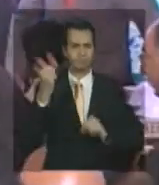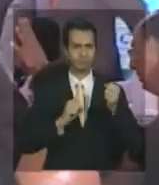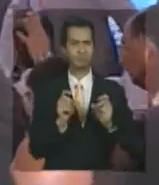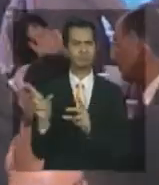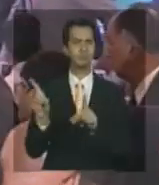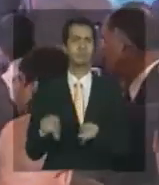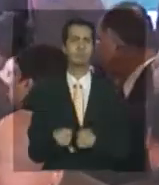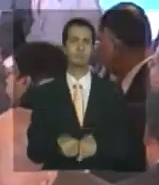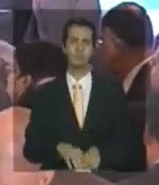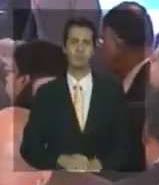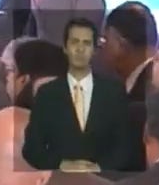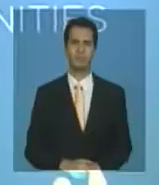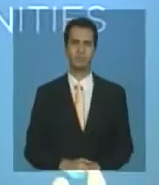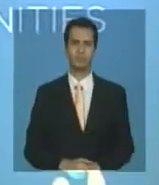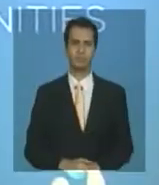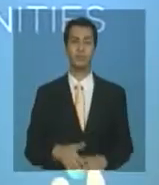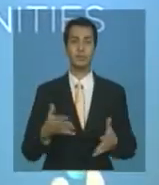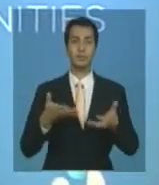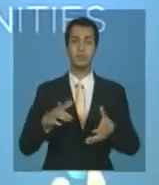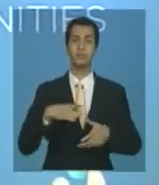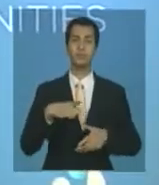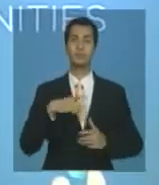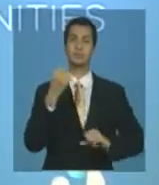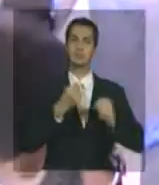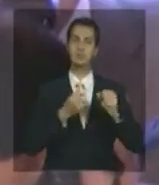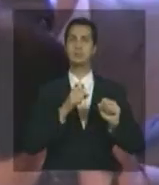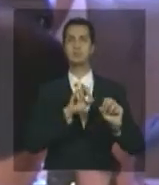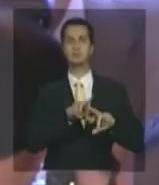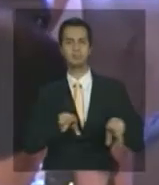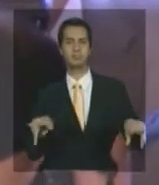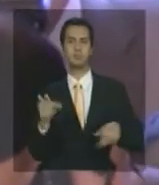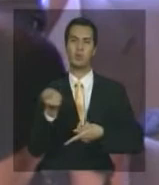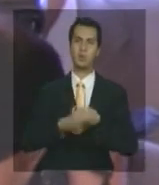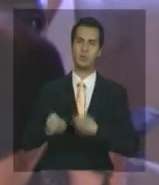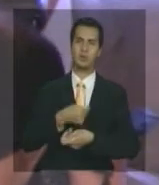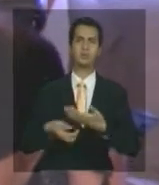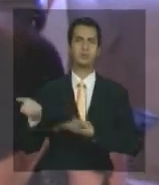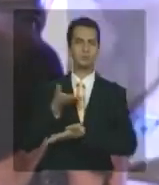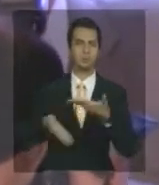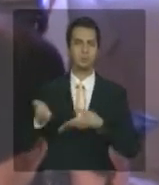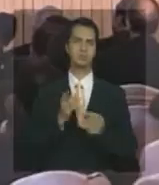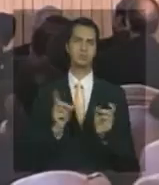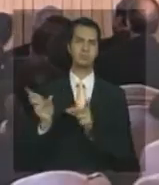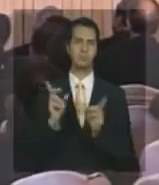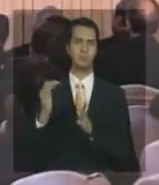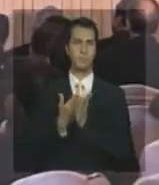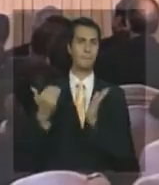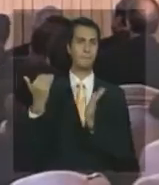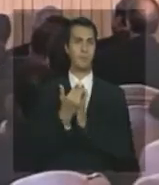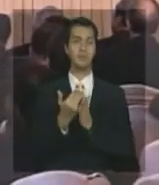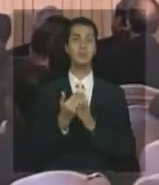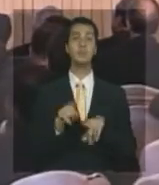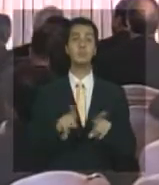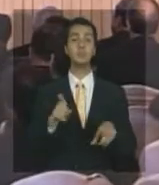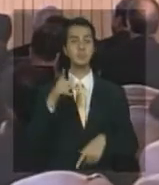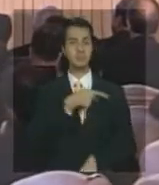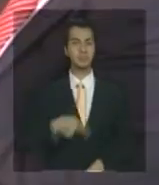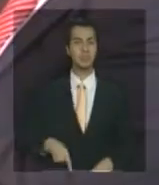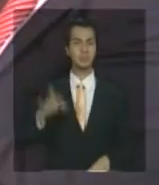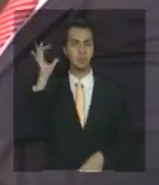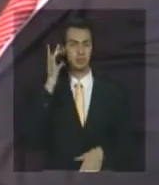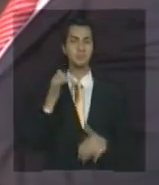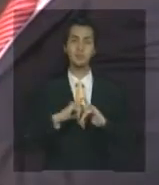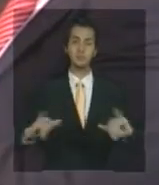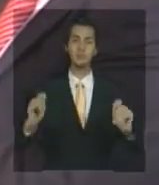comércio e da diversificação das exportações, a presidenta Dilma Rousseff defendeu a necessidade de estimular empreendimentos comuns entre